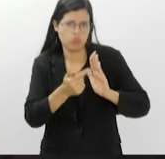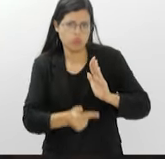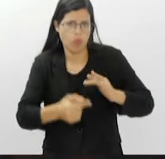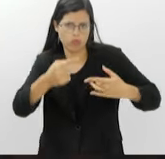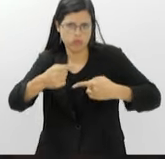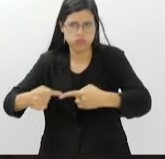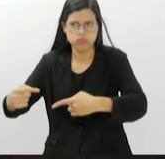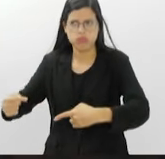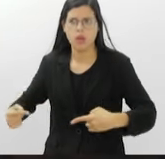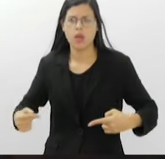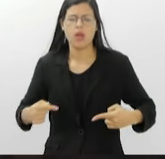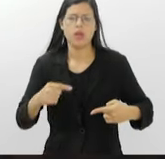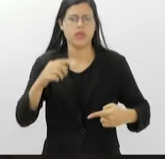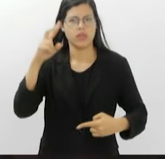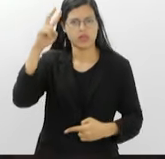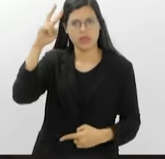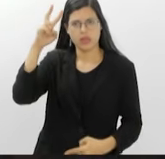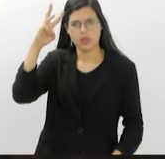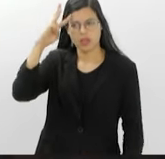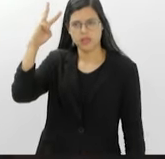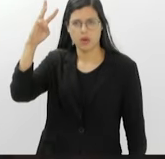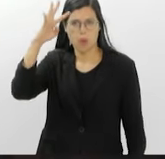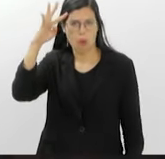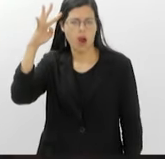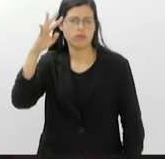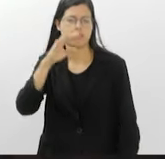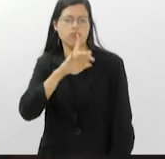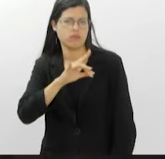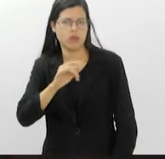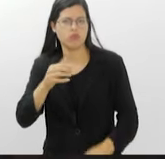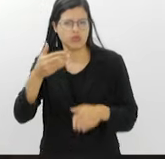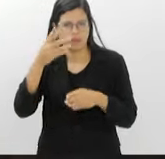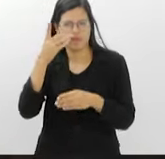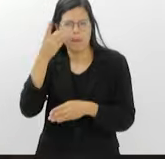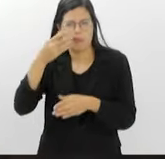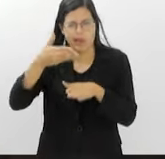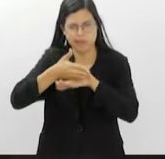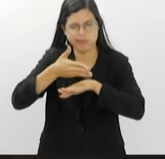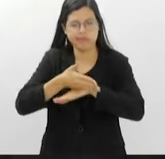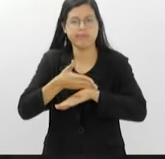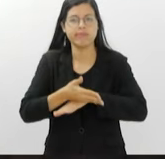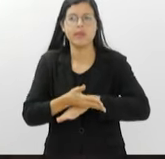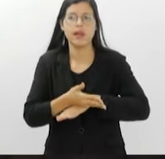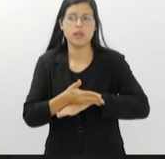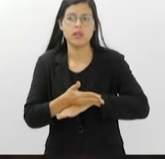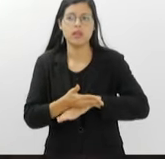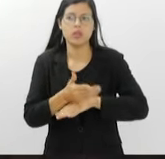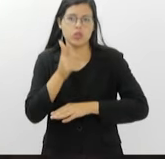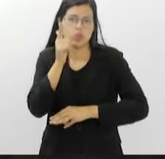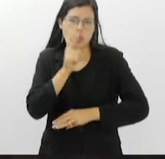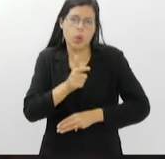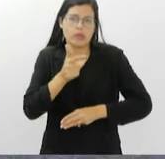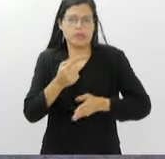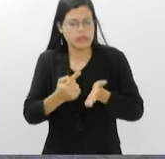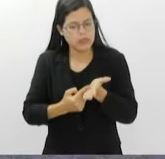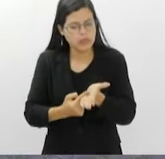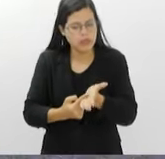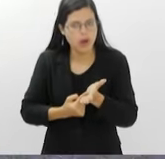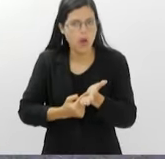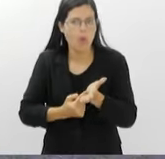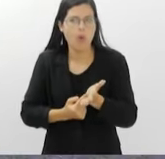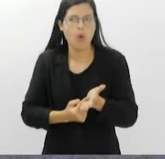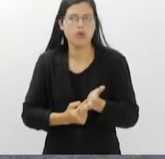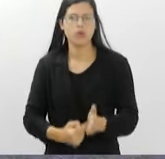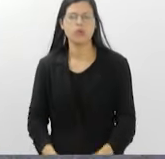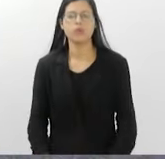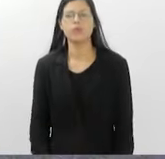quarta são os dias de maior participação dos deputados, e assim a gente chega ao meio termo e... Eu não tenho